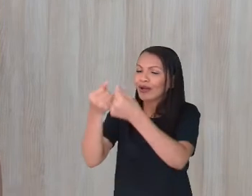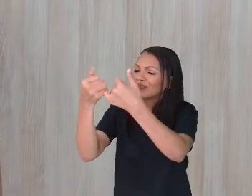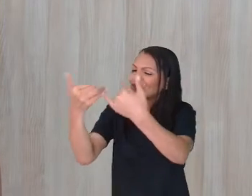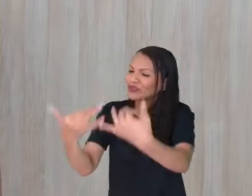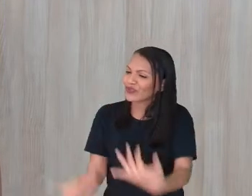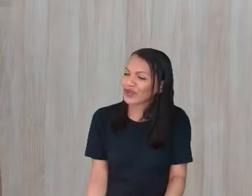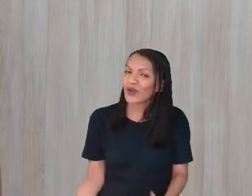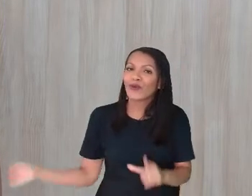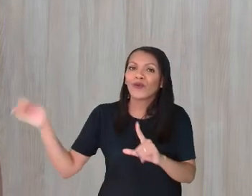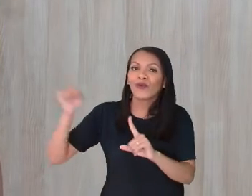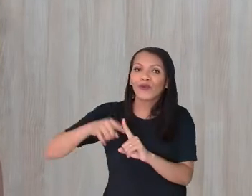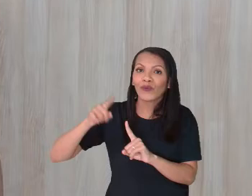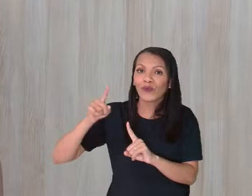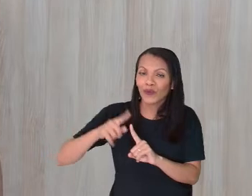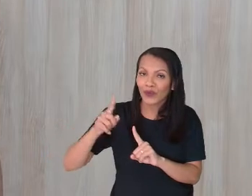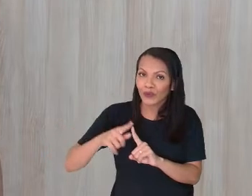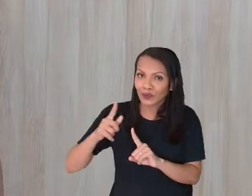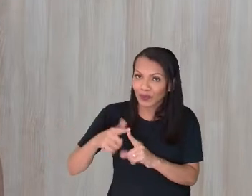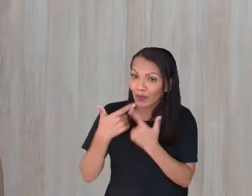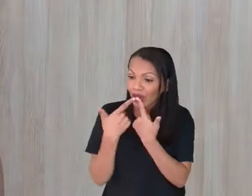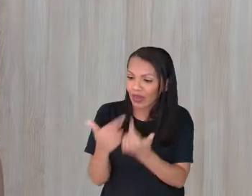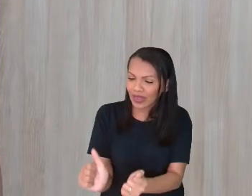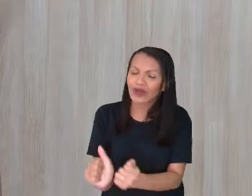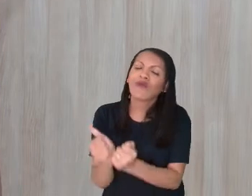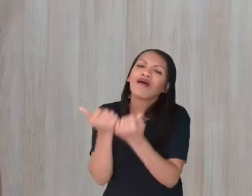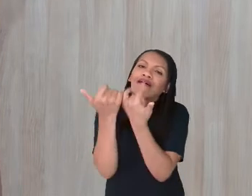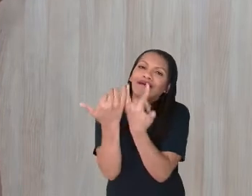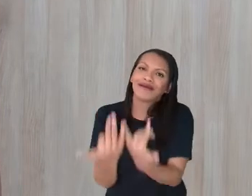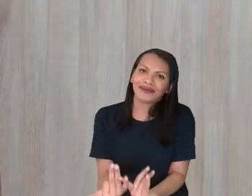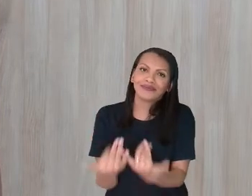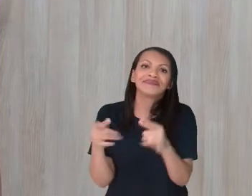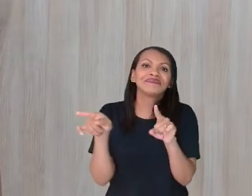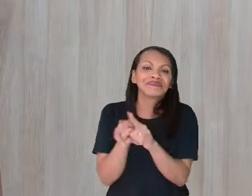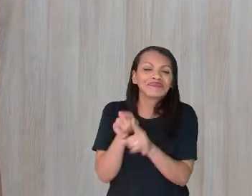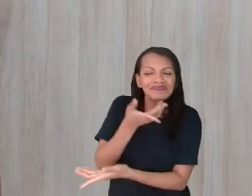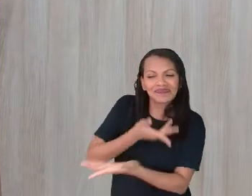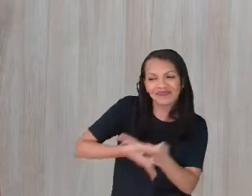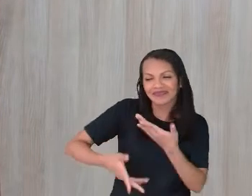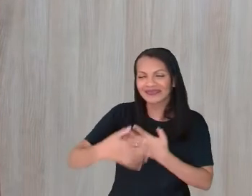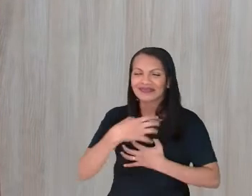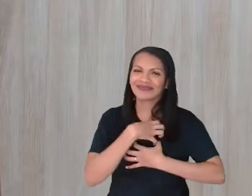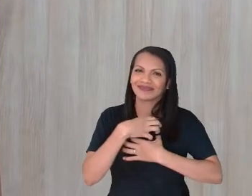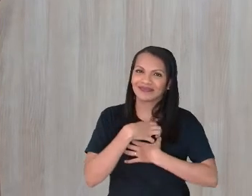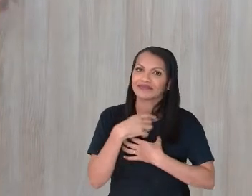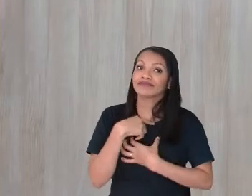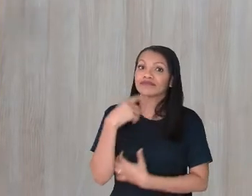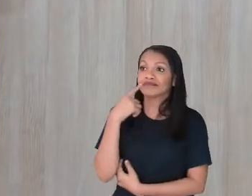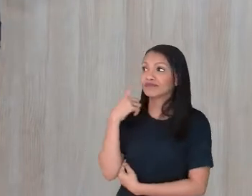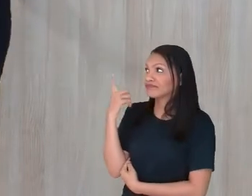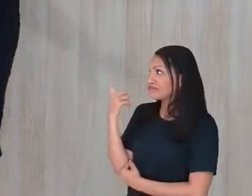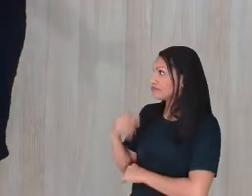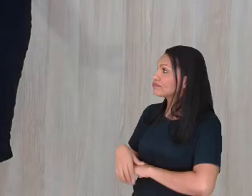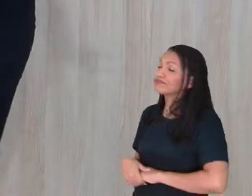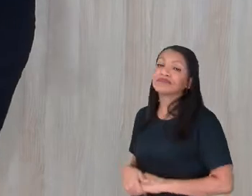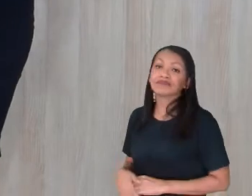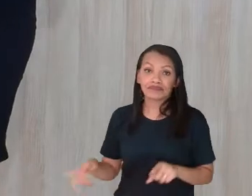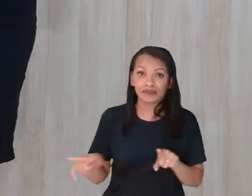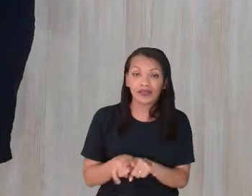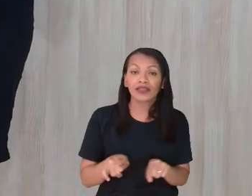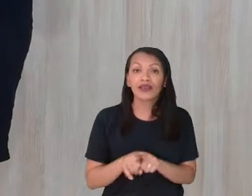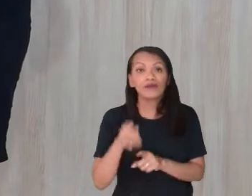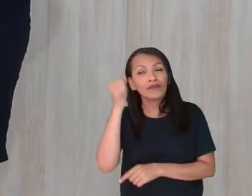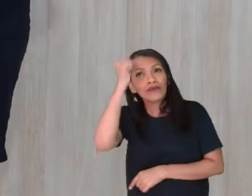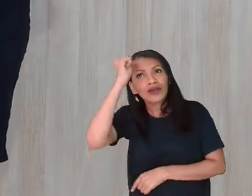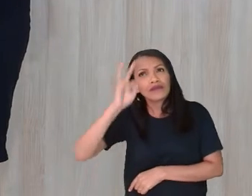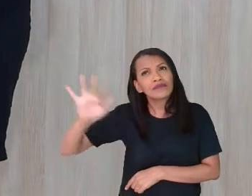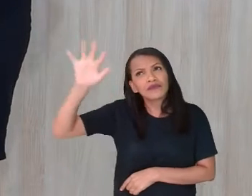né? Que é mais envolvente. Mas sim, ainda tem isso, porque aqui na ficção, nas fábulas, a gente